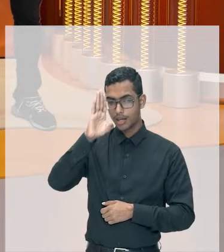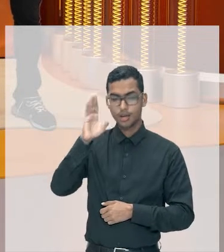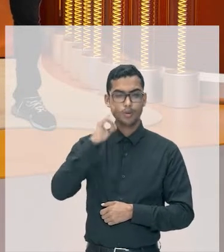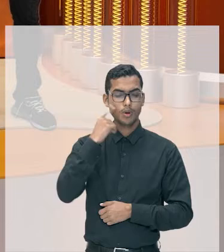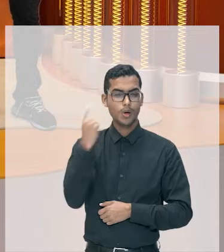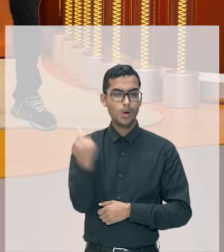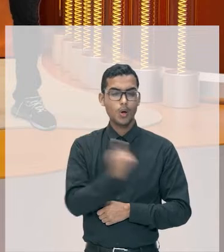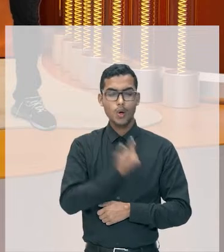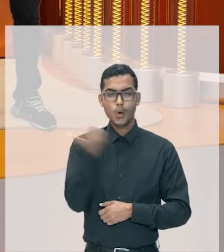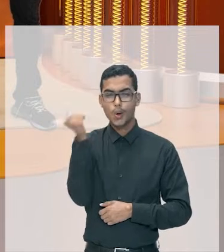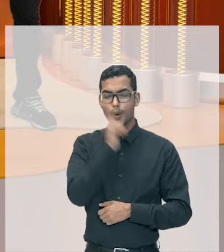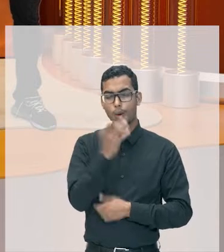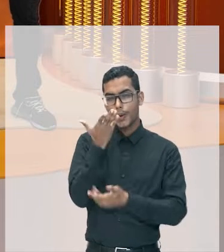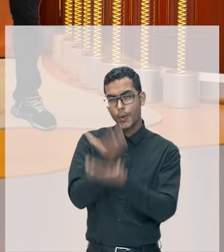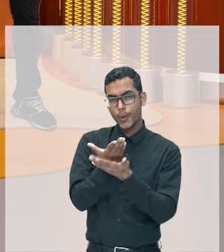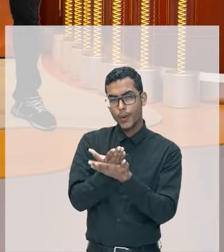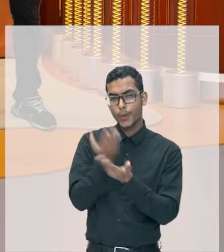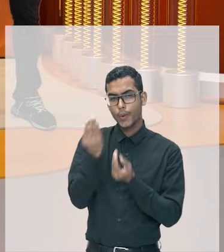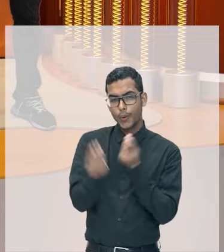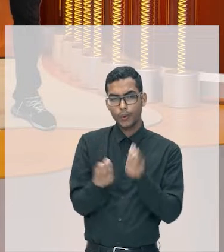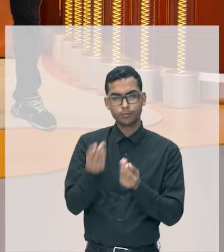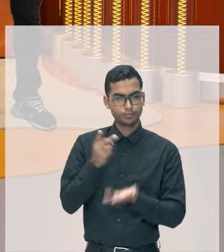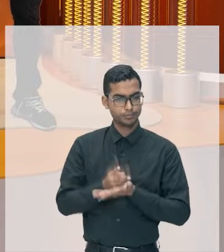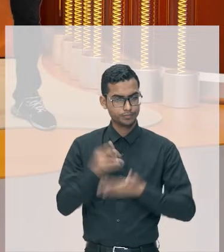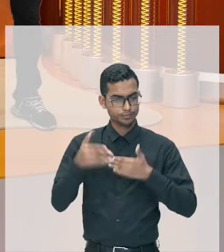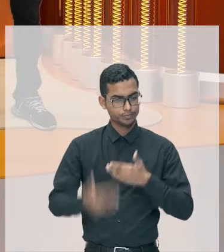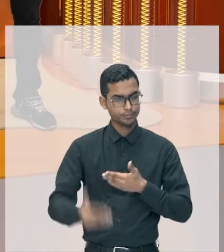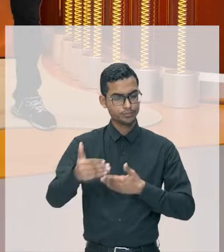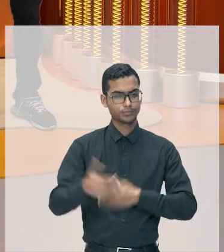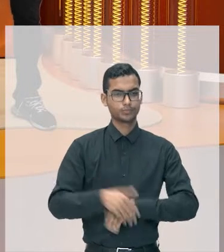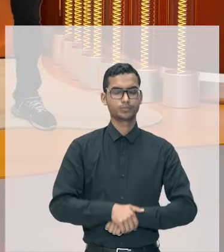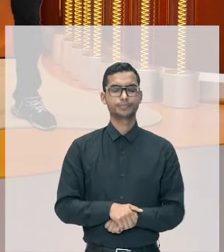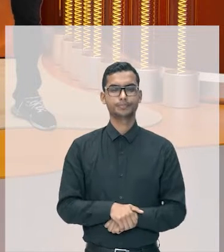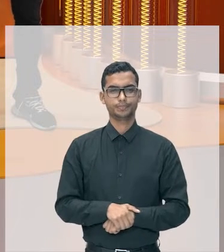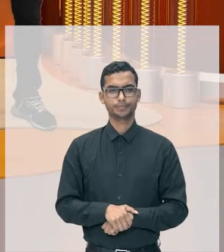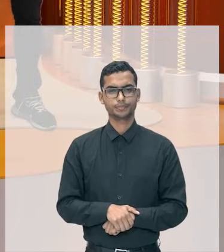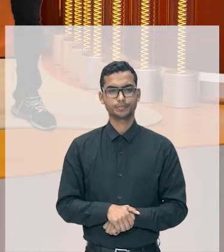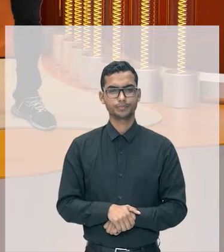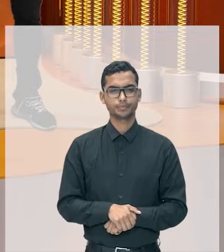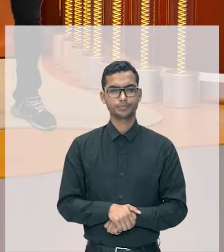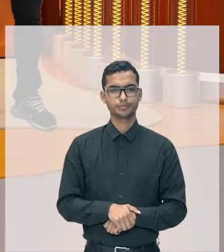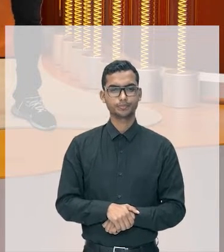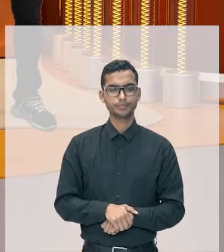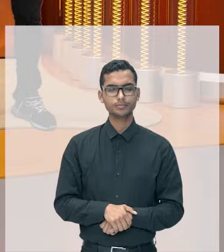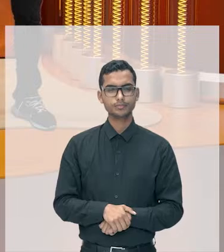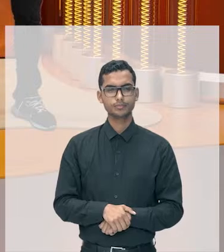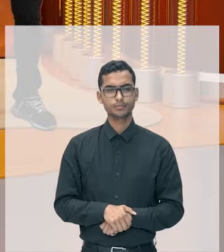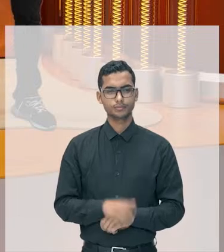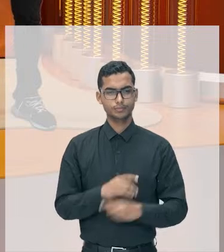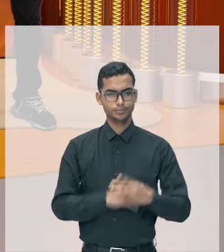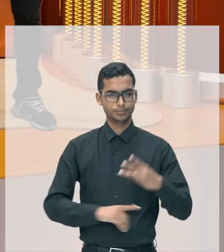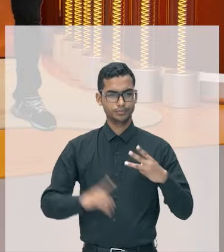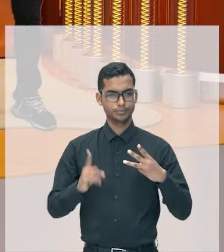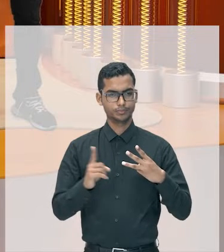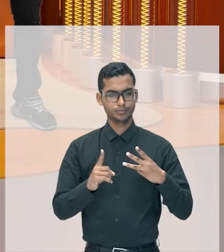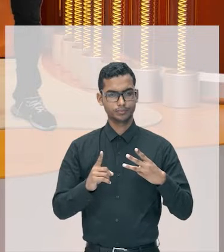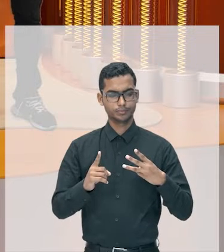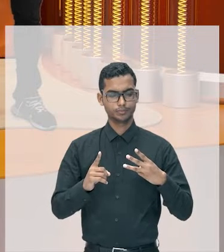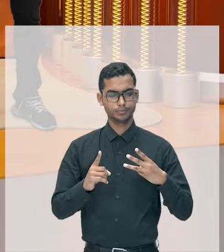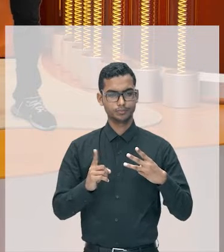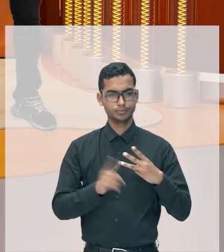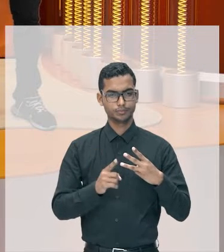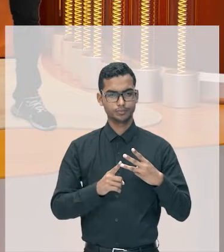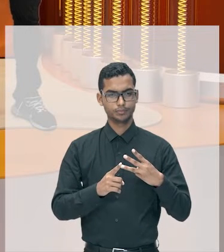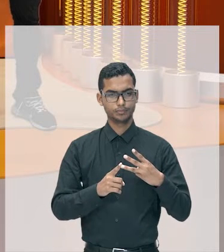estamos estudando. Continuando, olha só, próxima a fonte que a gente vai ver são as